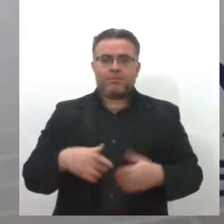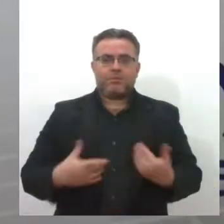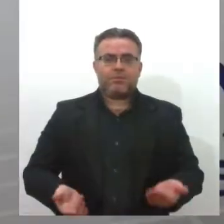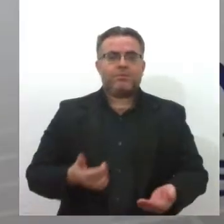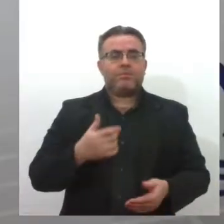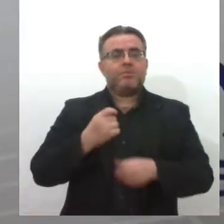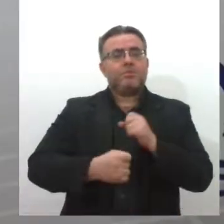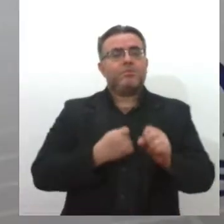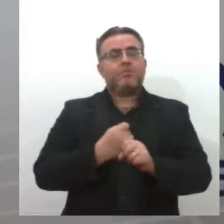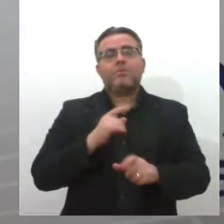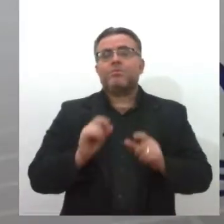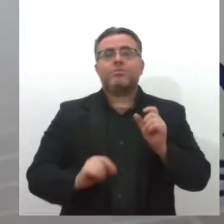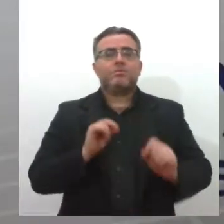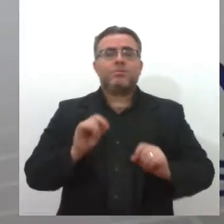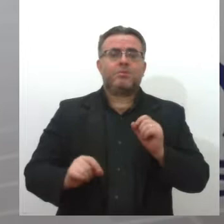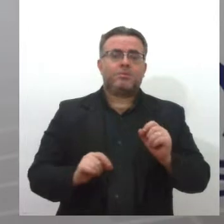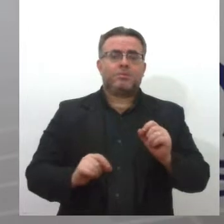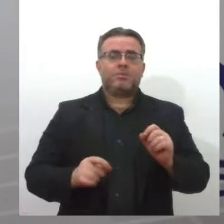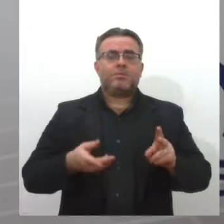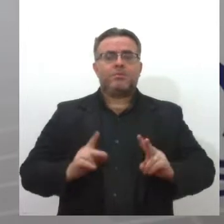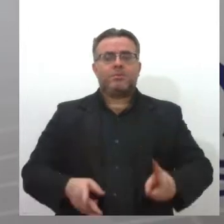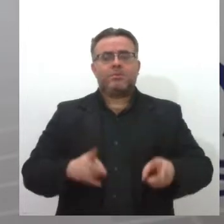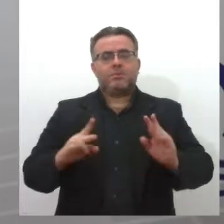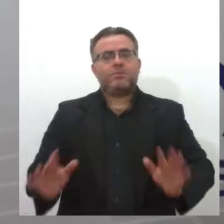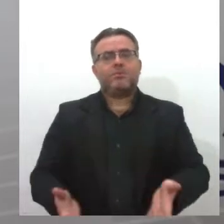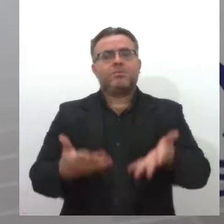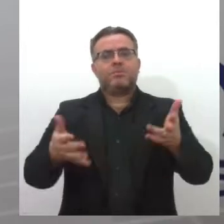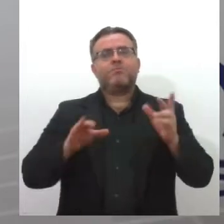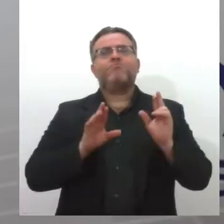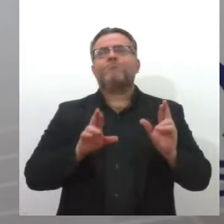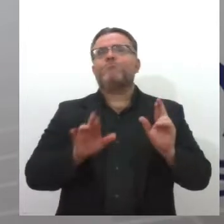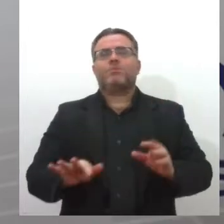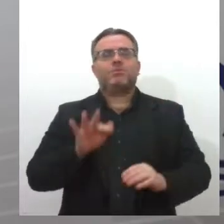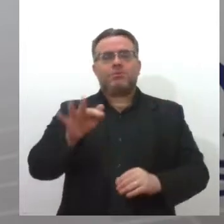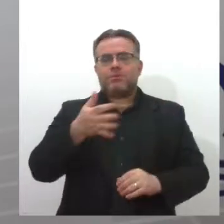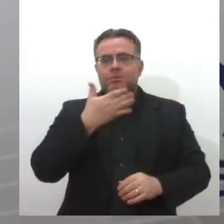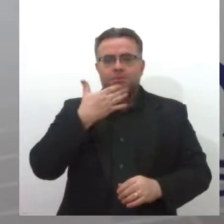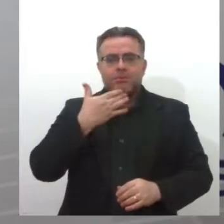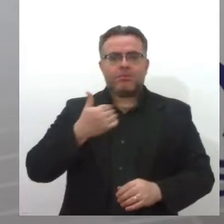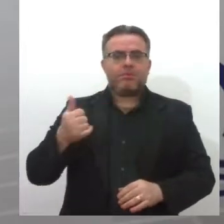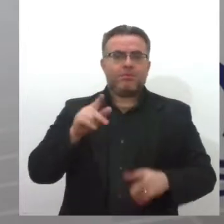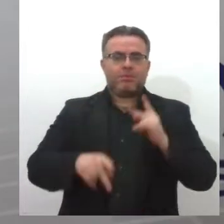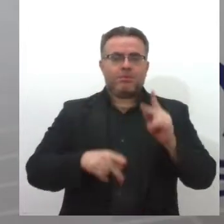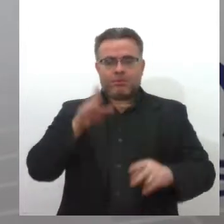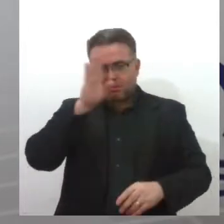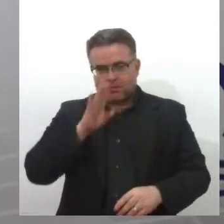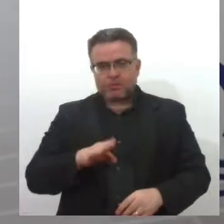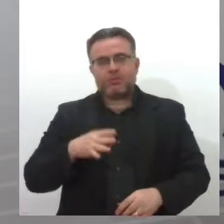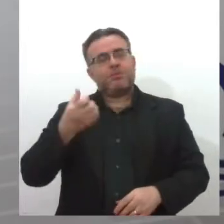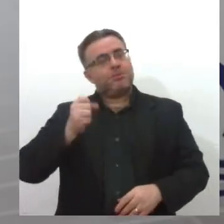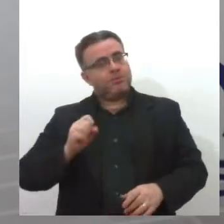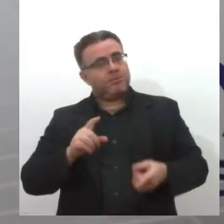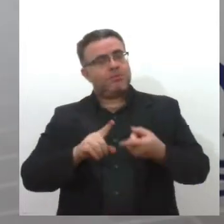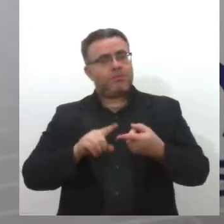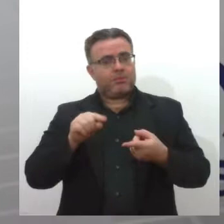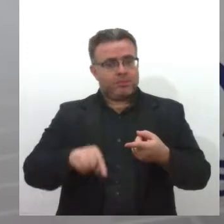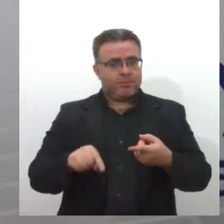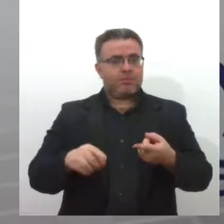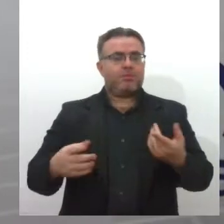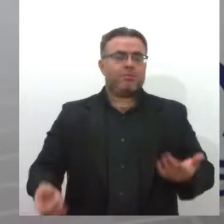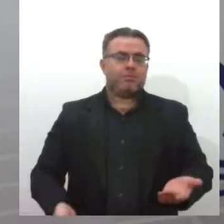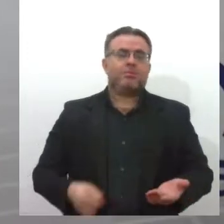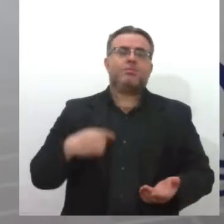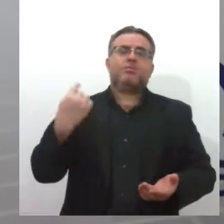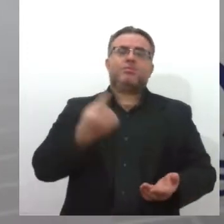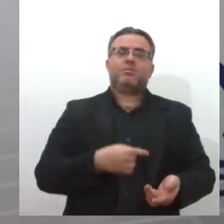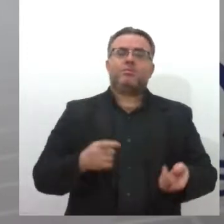de plantarmos a esperança de dias melhores para o povo brasileiro, para o povo sergipano. Tem que ser um ano de que nós